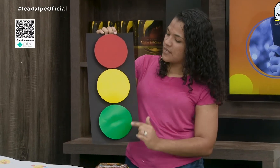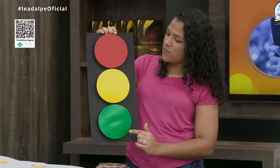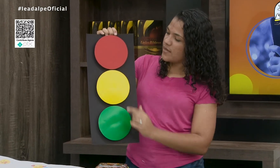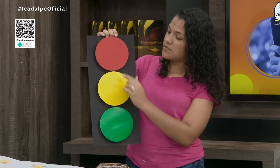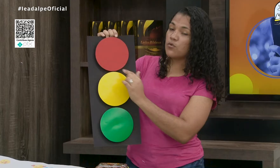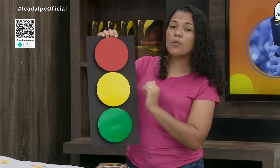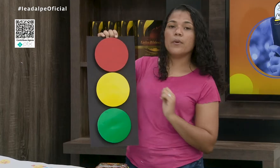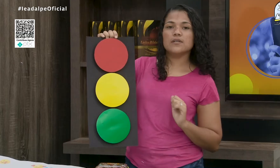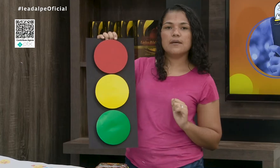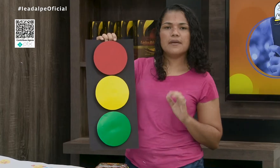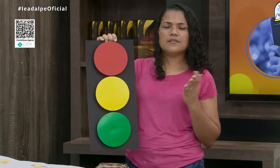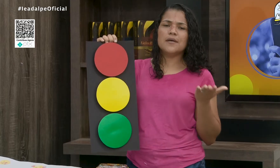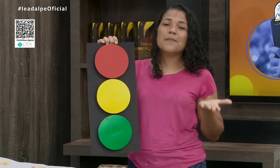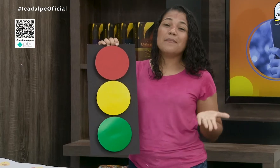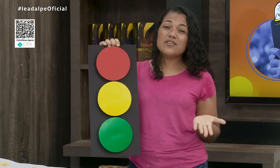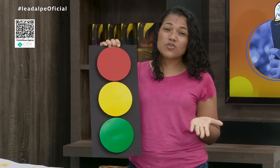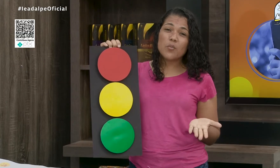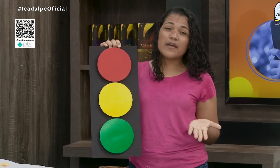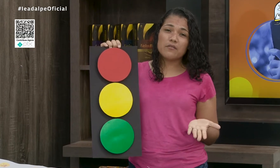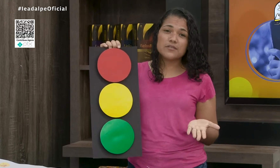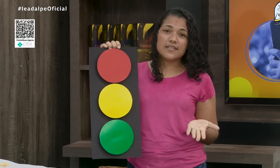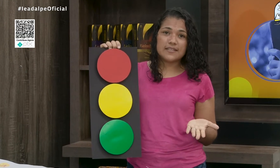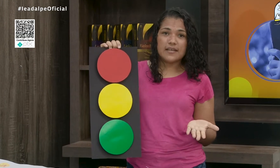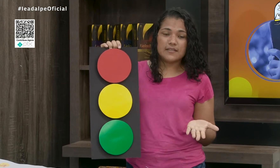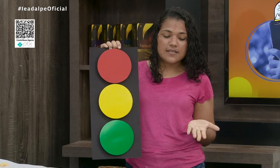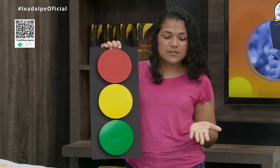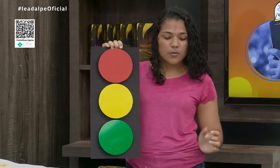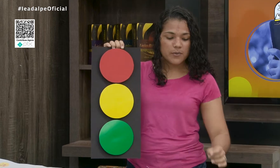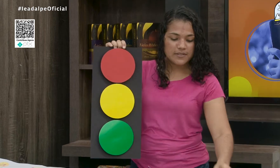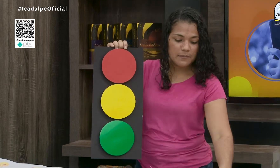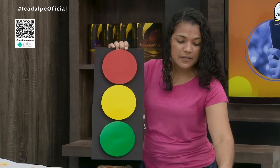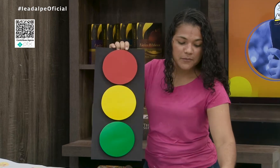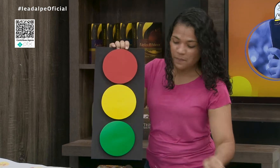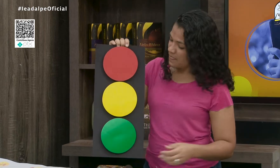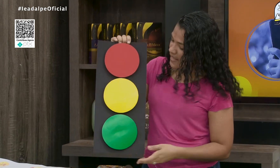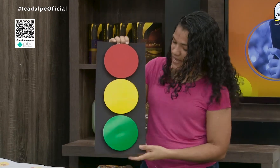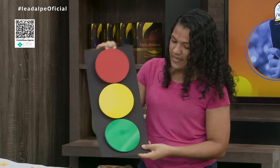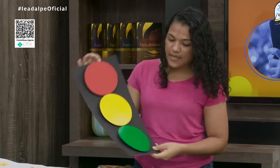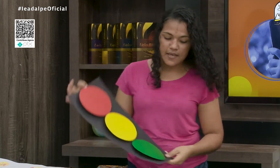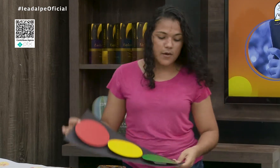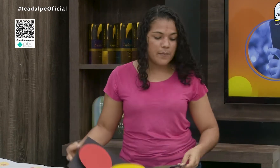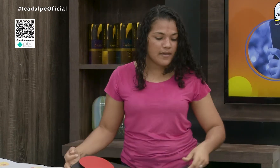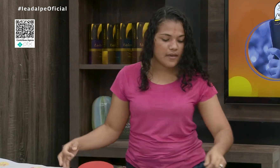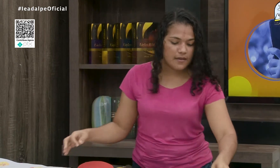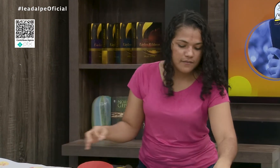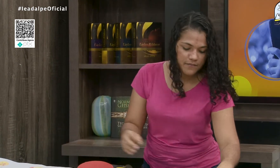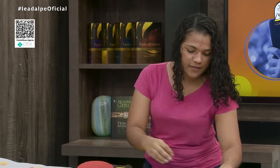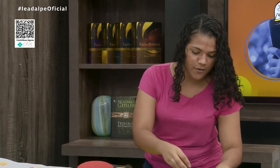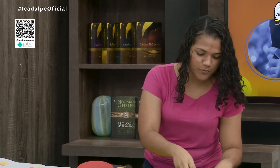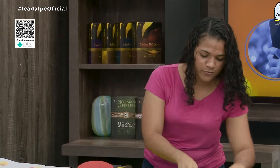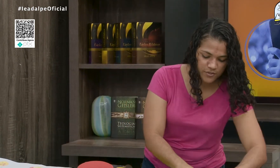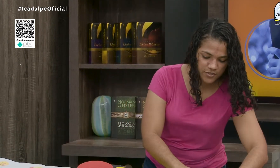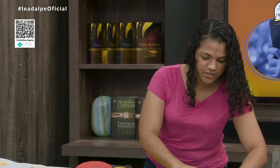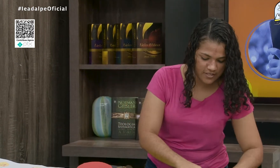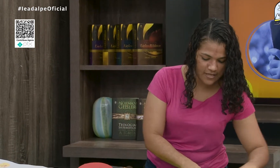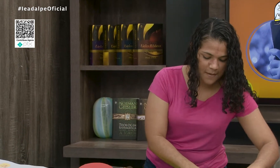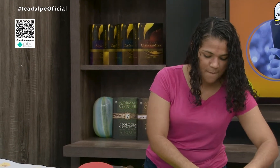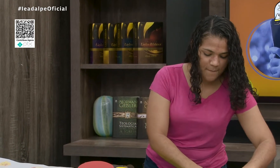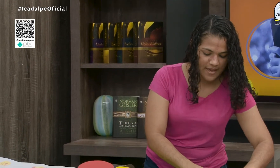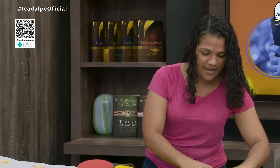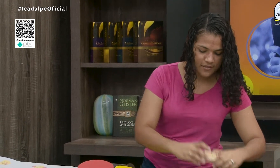pode tratar com eles o comportamento. Mas como é que eu vou tratar, né, esse comportamento? Aqui eu peguei